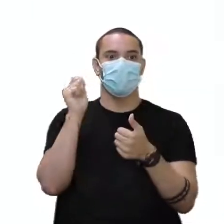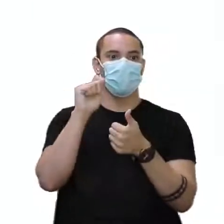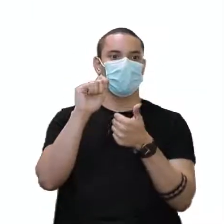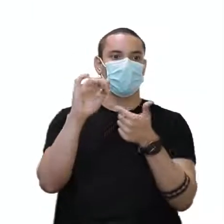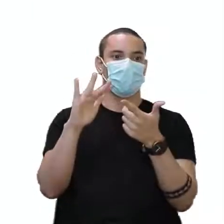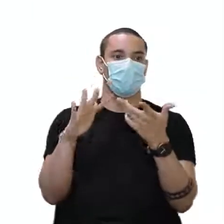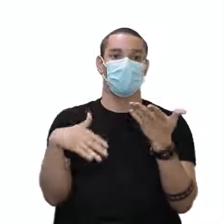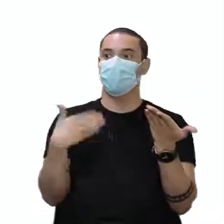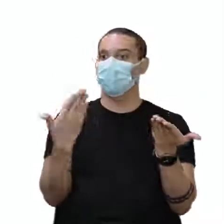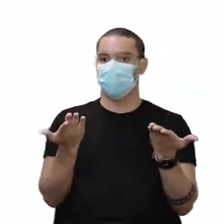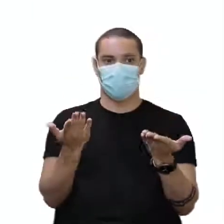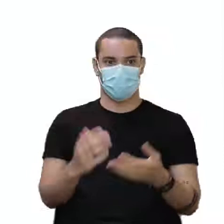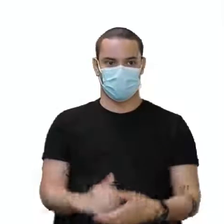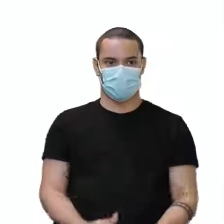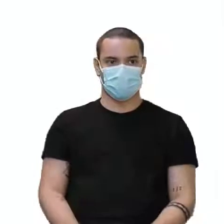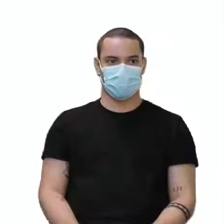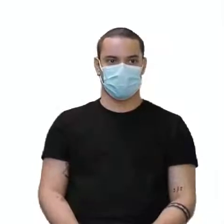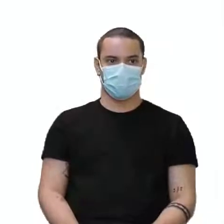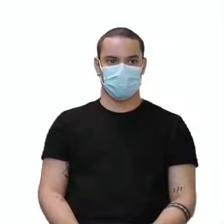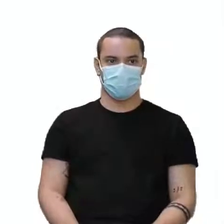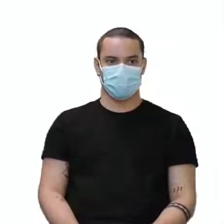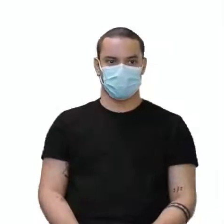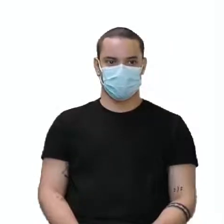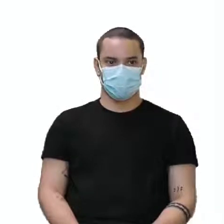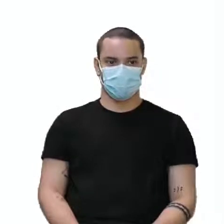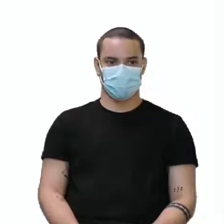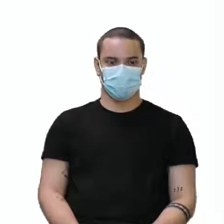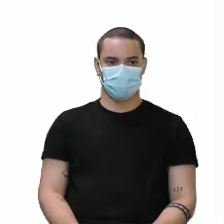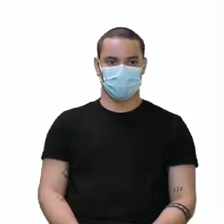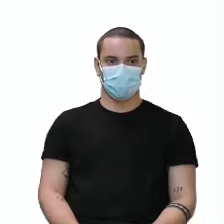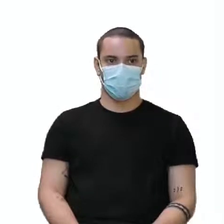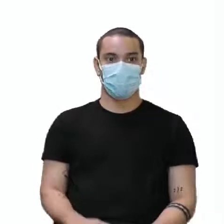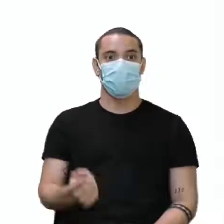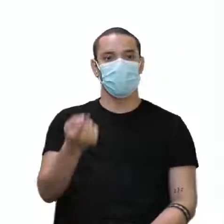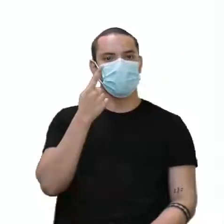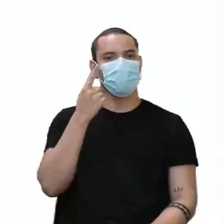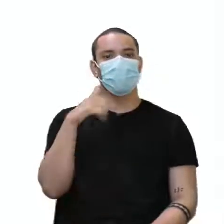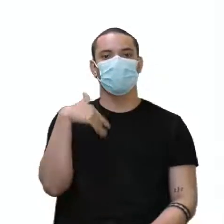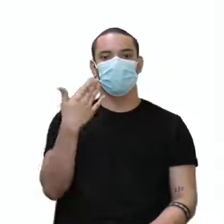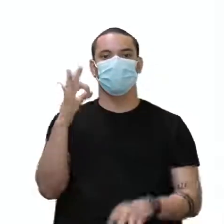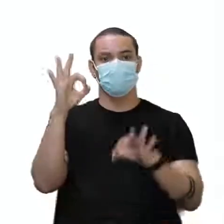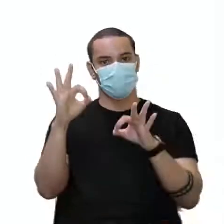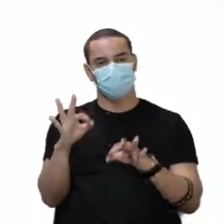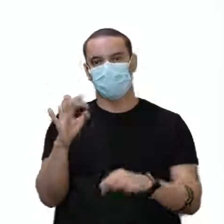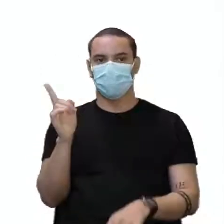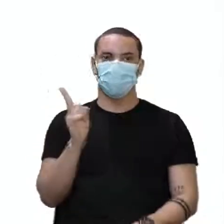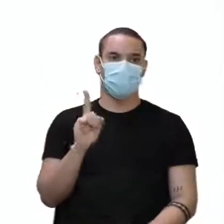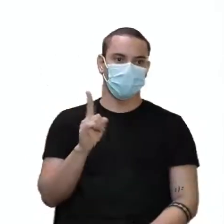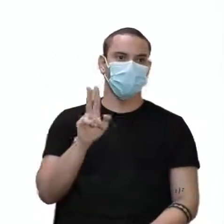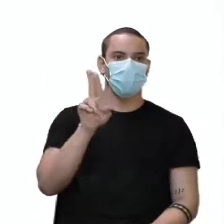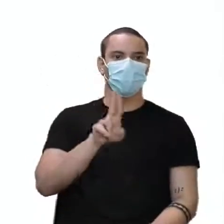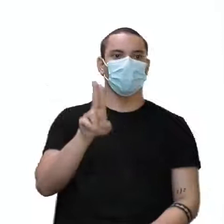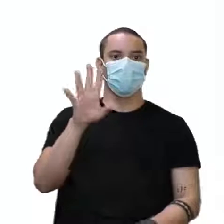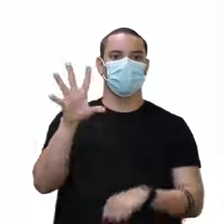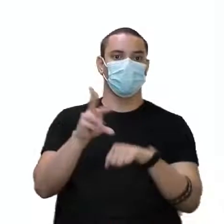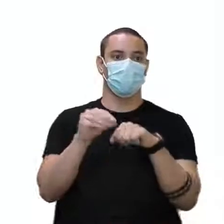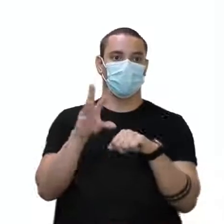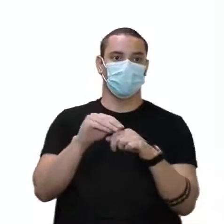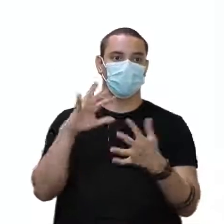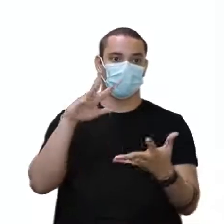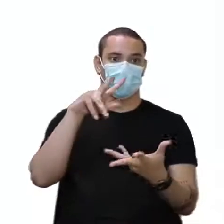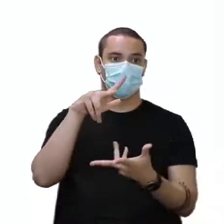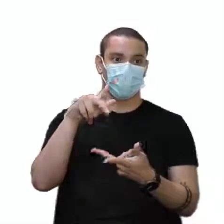alternativas. Porque é o que eu tenho que fazer, eu já tenho que ver o que eu posso considerar ou não, mesmo antes de ler o texto. Usando seu conhecimento de